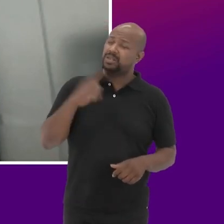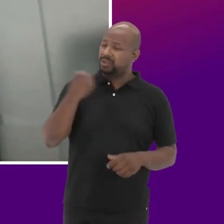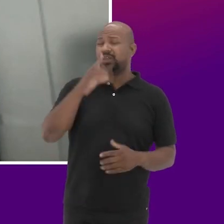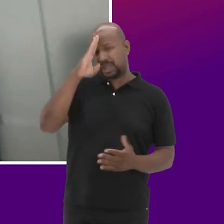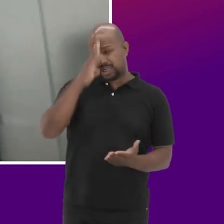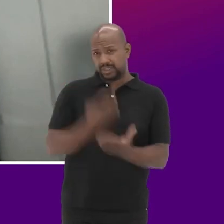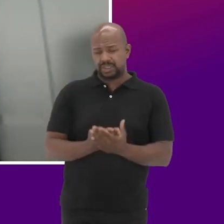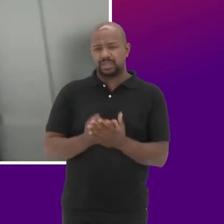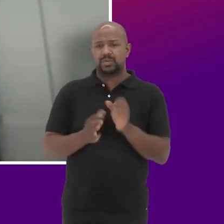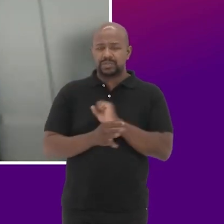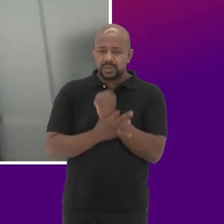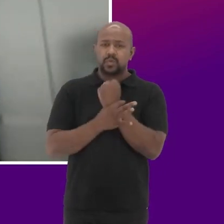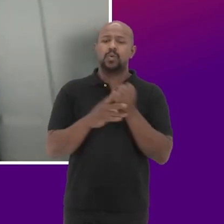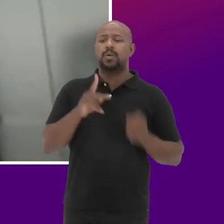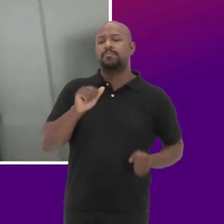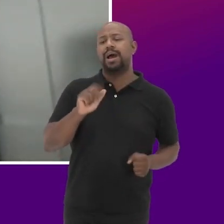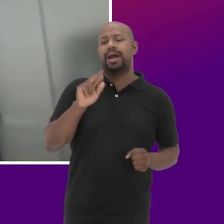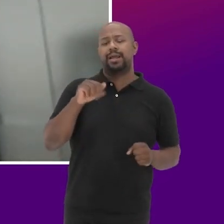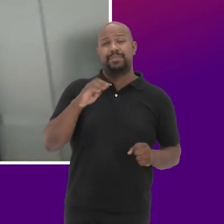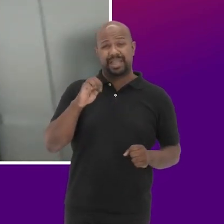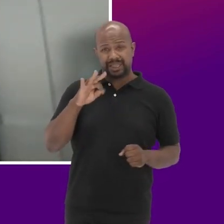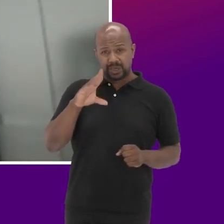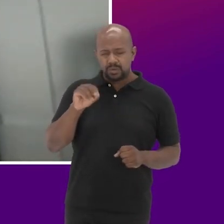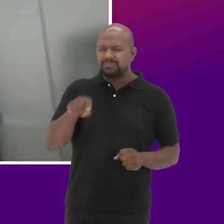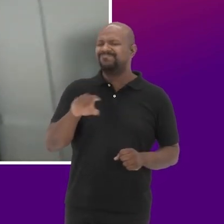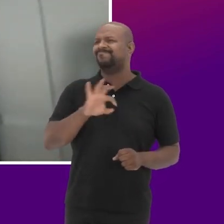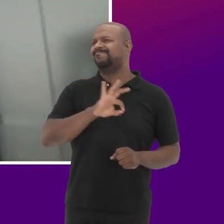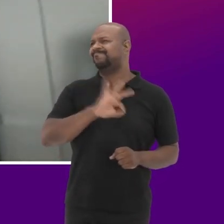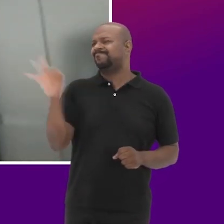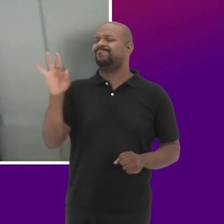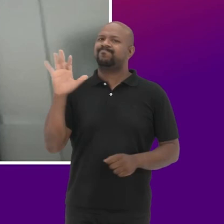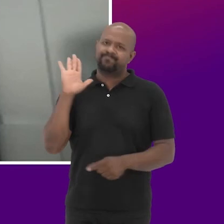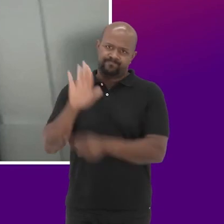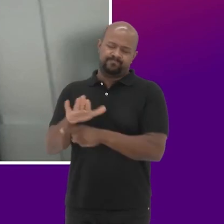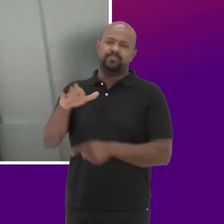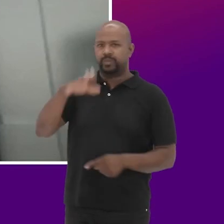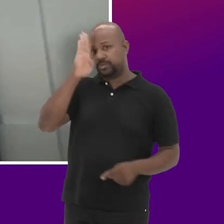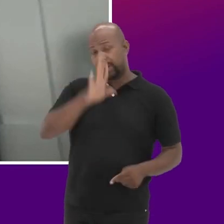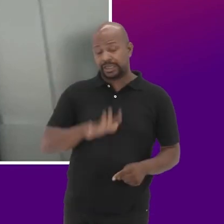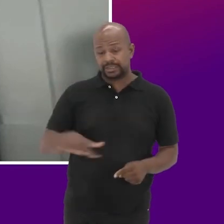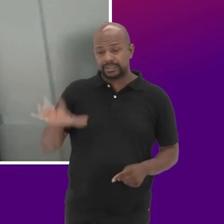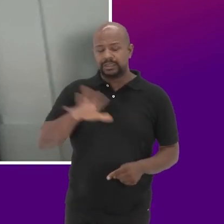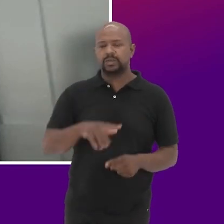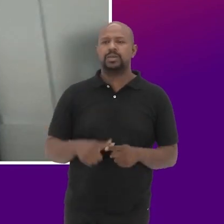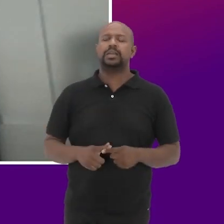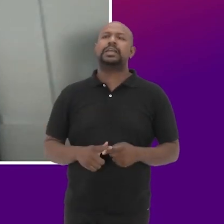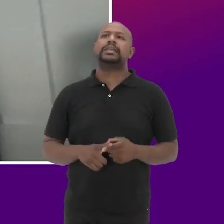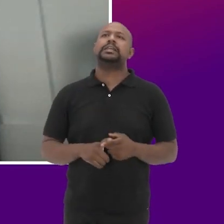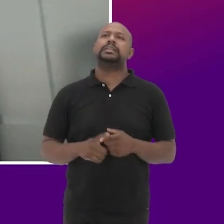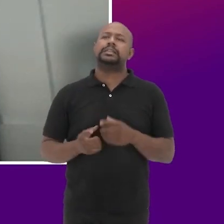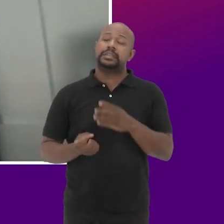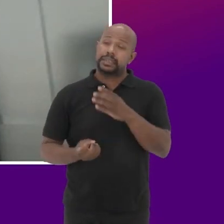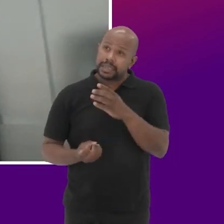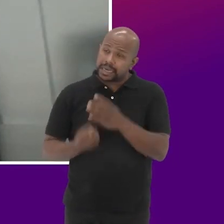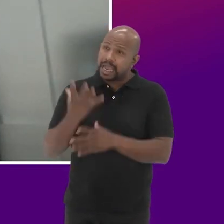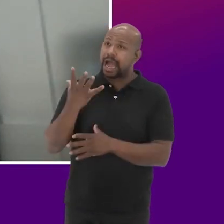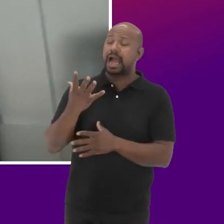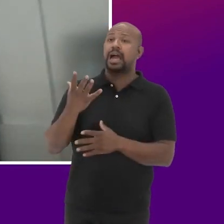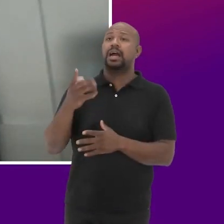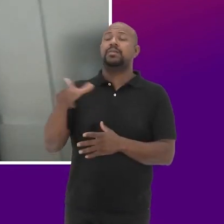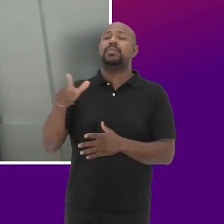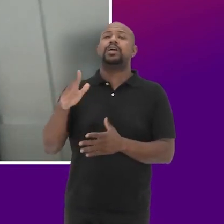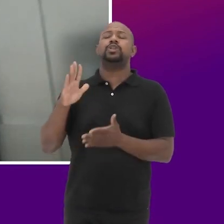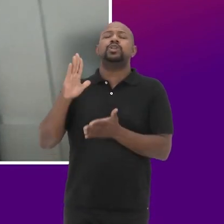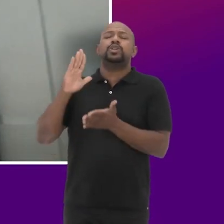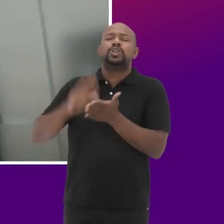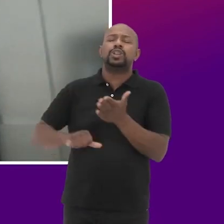gente acredita, e com o seguro paramétrico pode ser uma excelente ferramenta no Brasil, de criar,